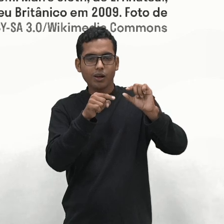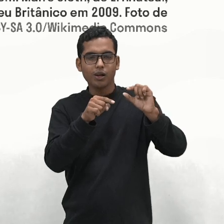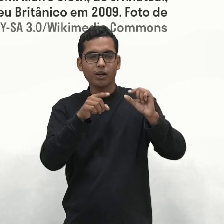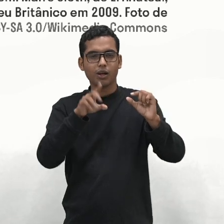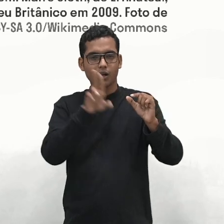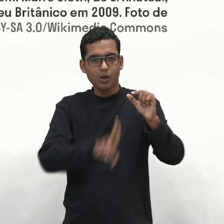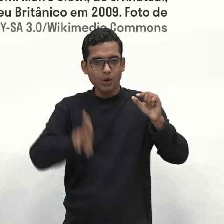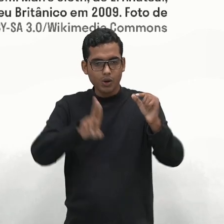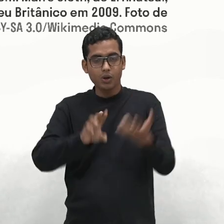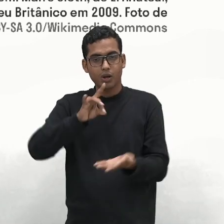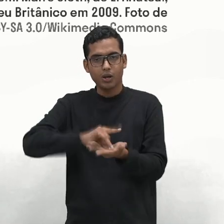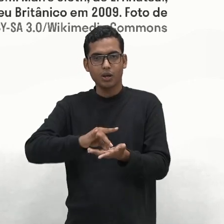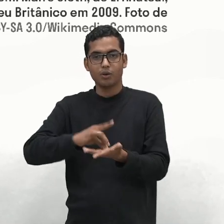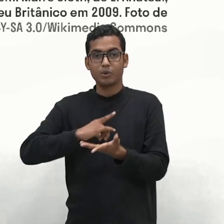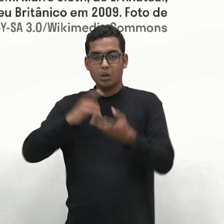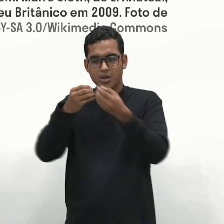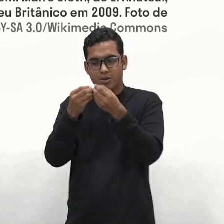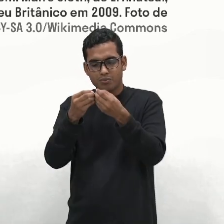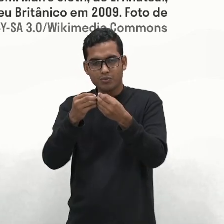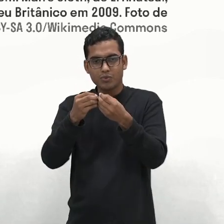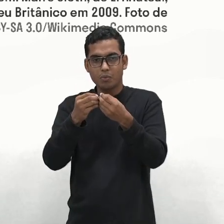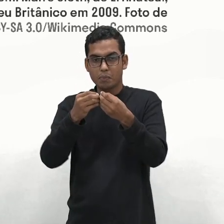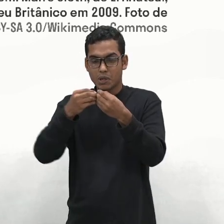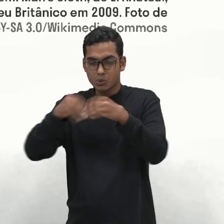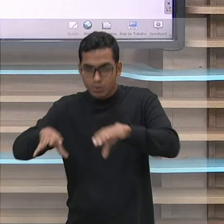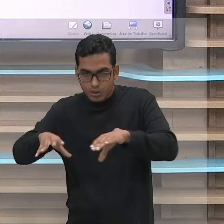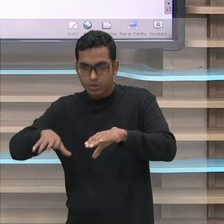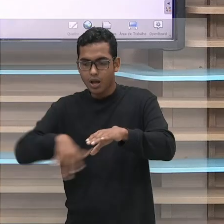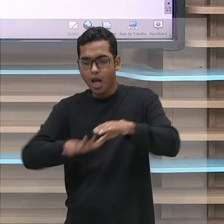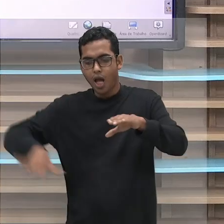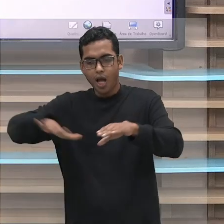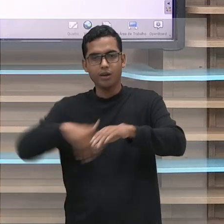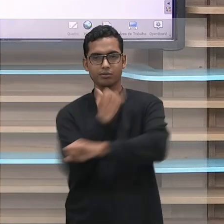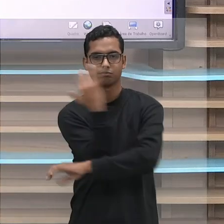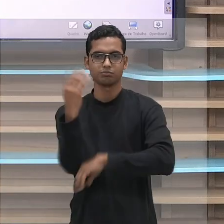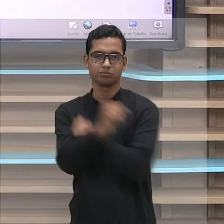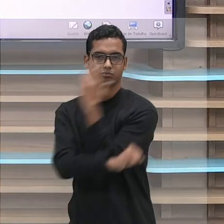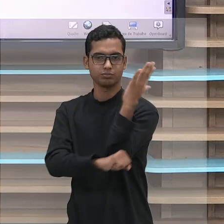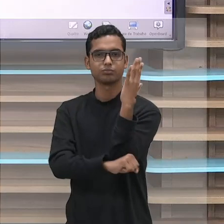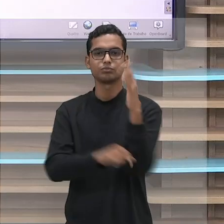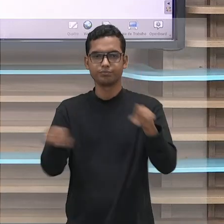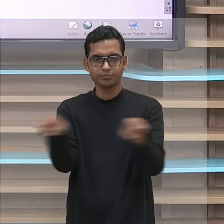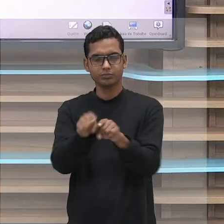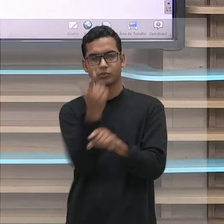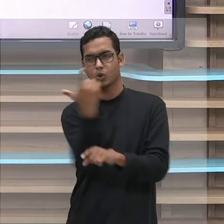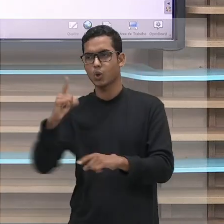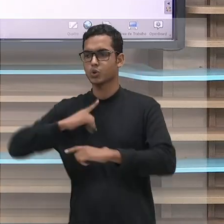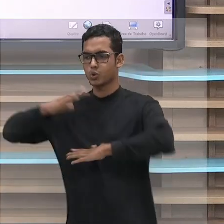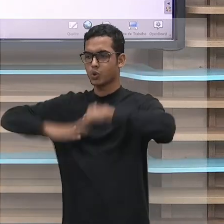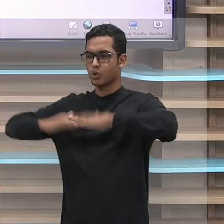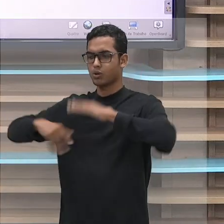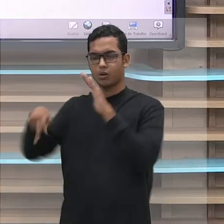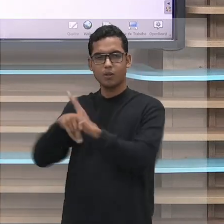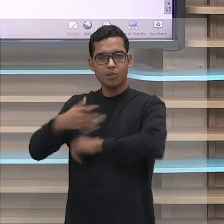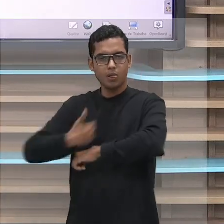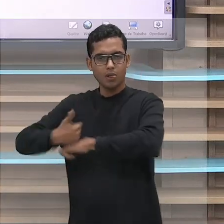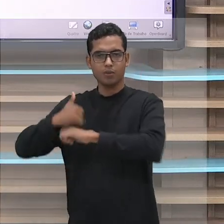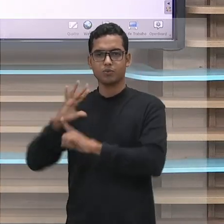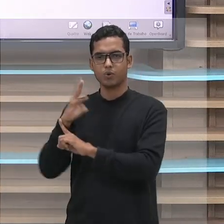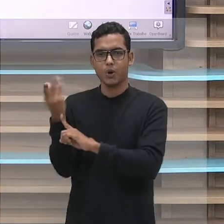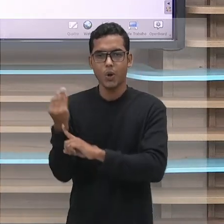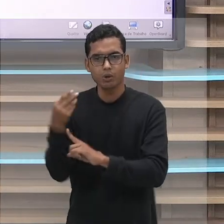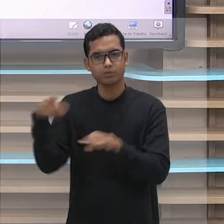ao meio ambiente. Não só ele utilizou isso, mas nós temos outros artistas que também utilizam esses